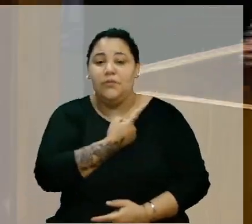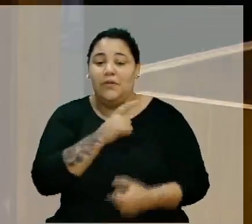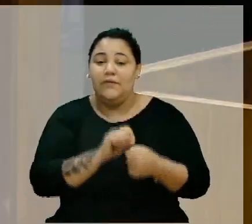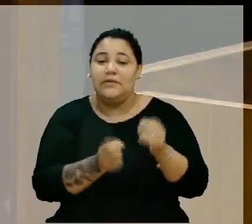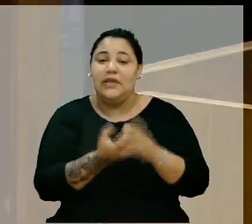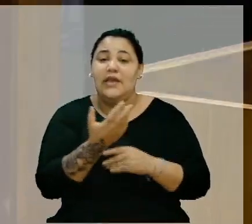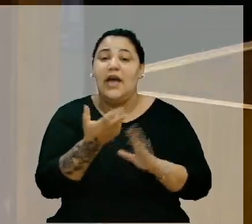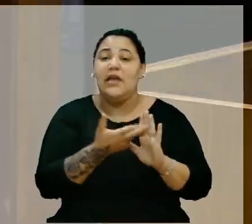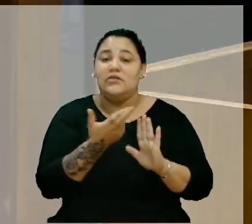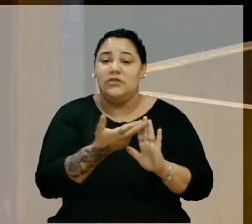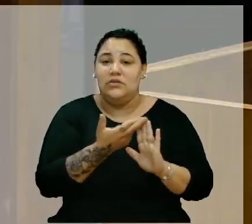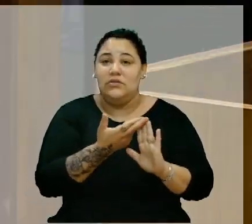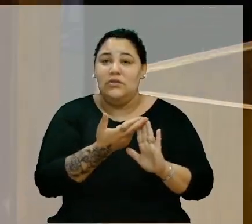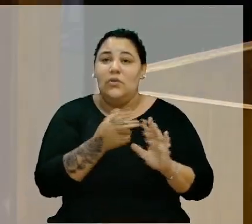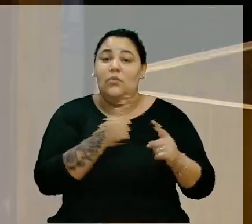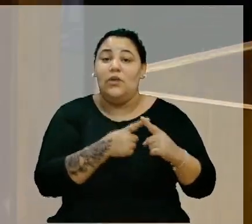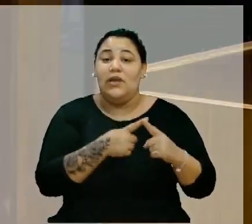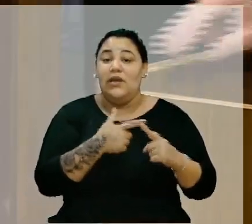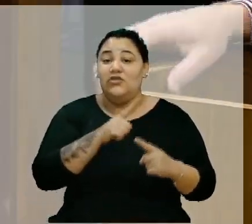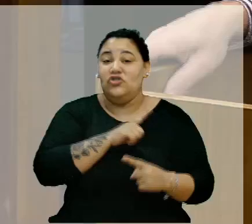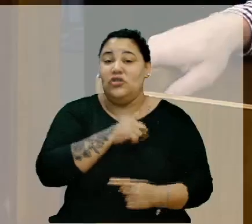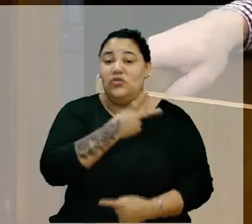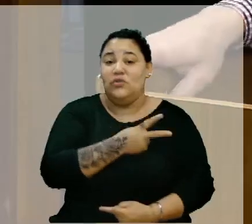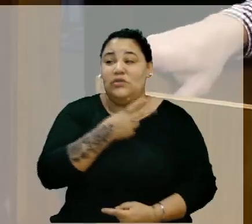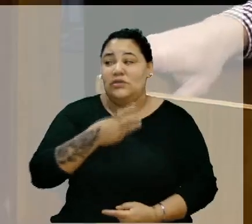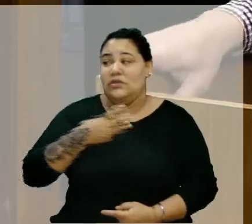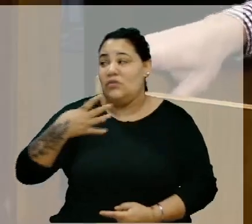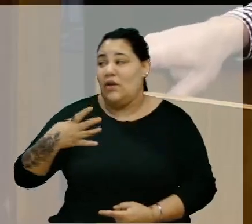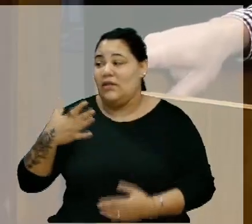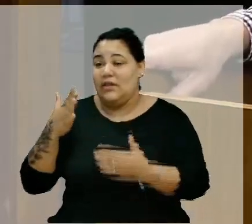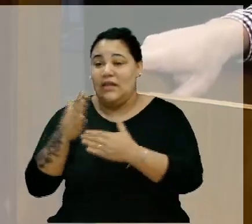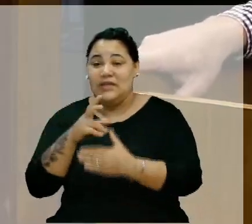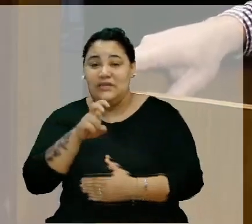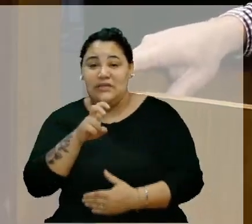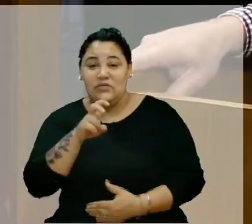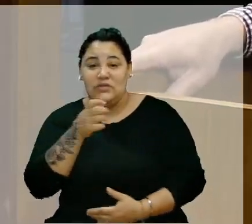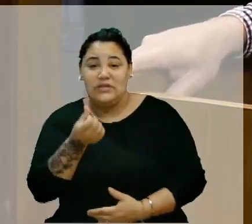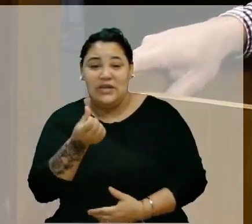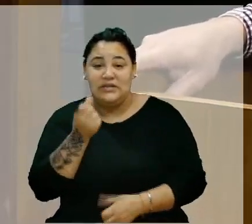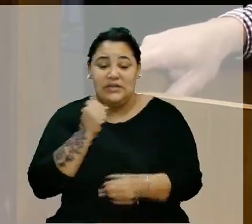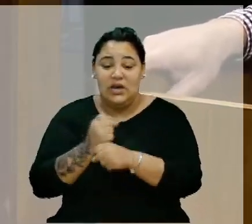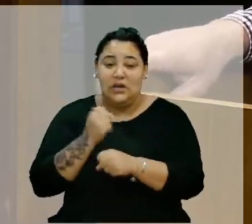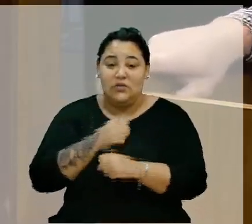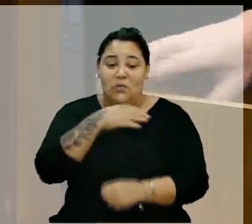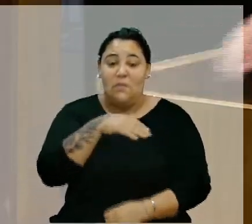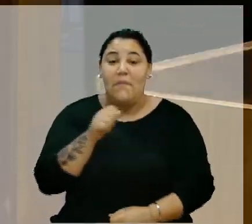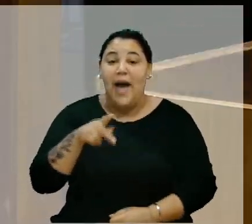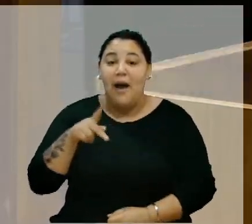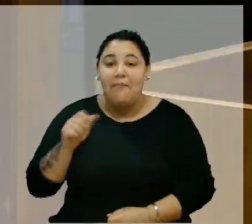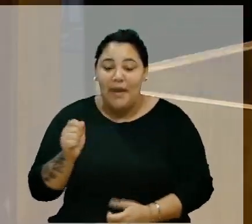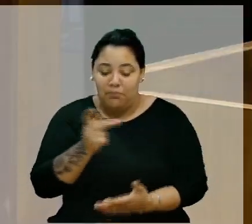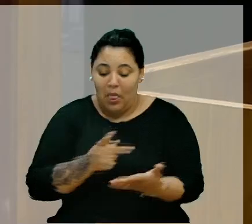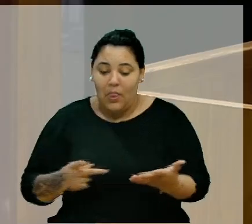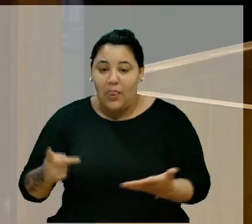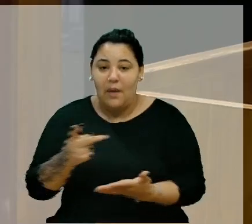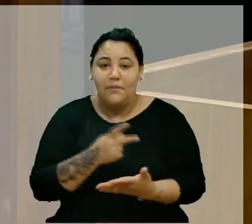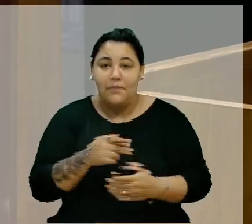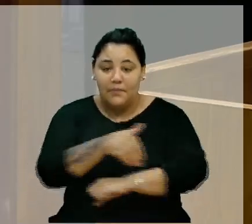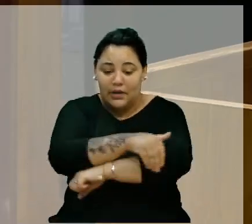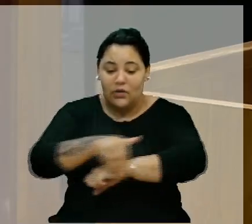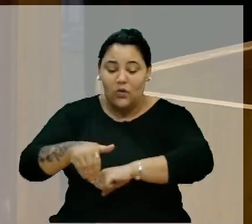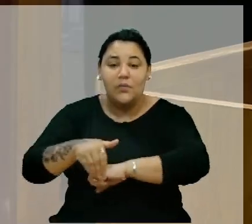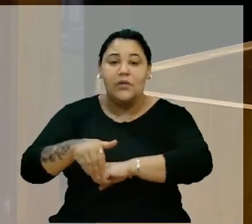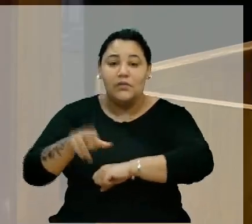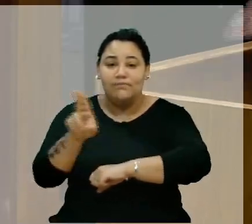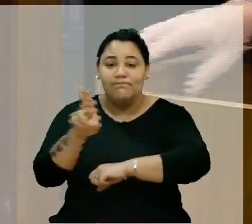tínhamos ali 2, 3, 4, até 5, 6 anos, mapas para nomeação de rua parados.